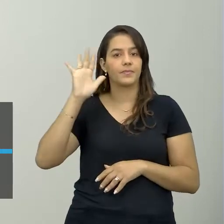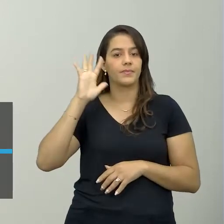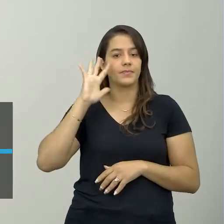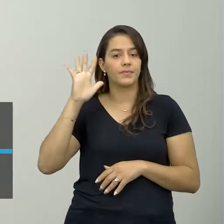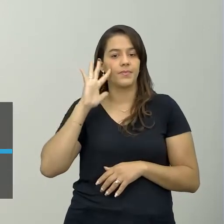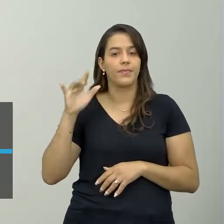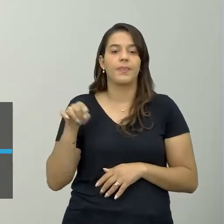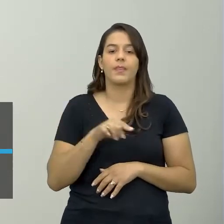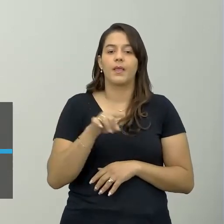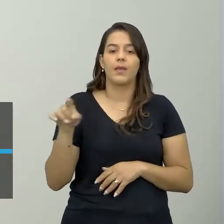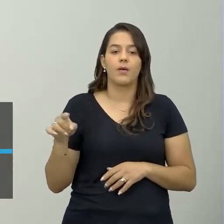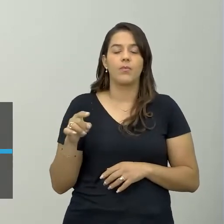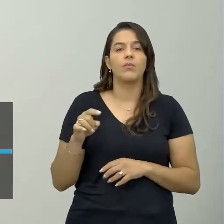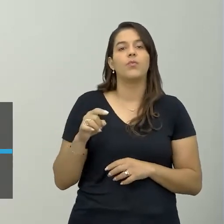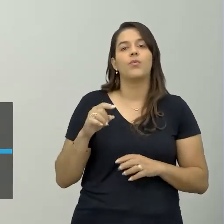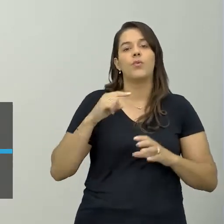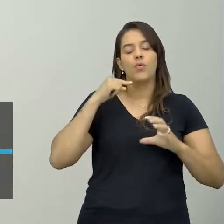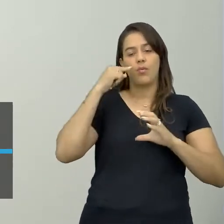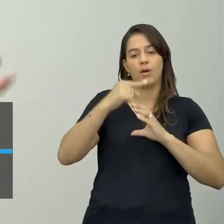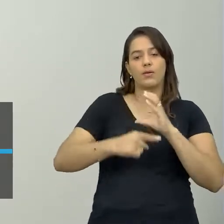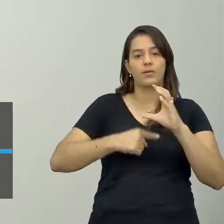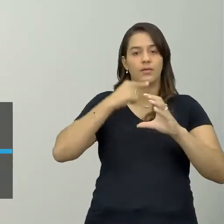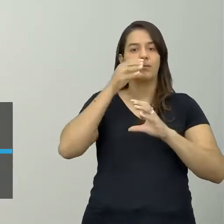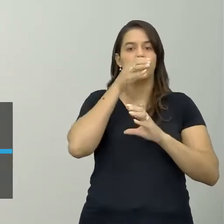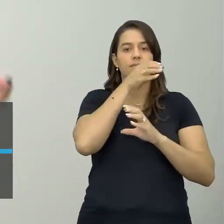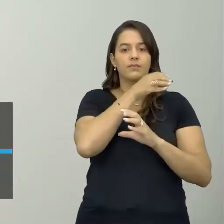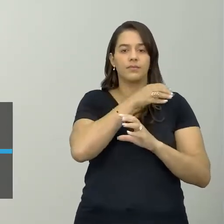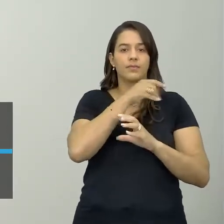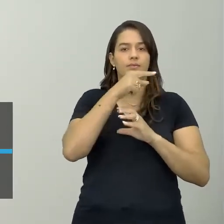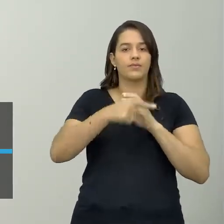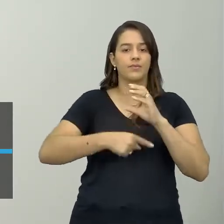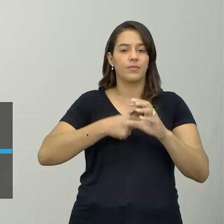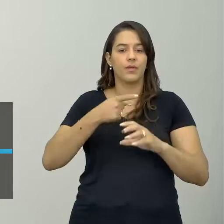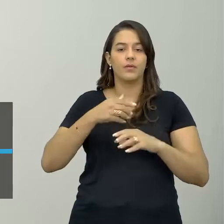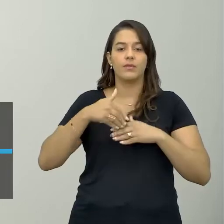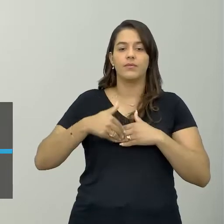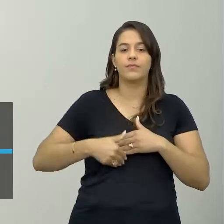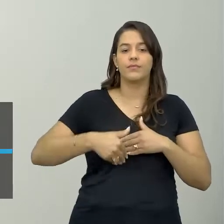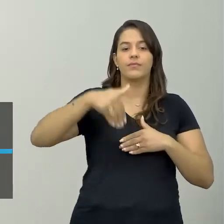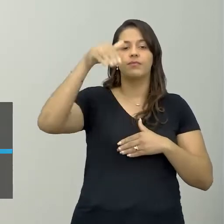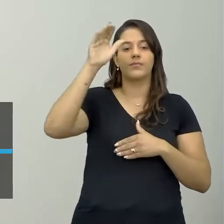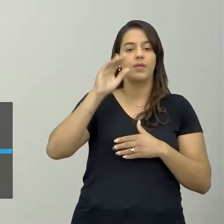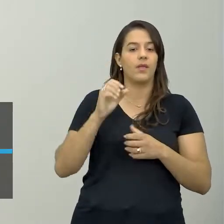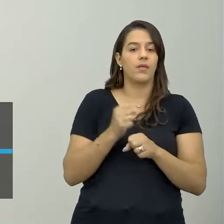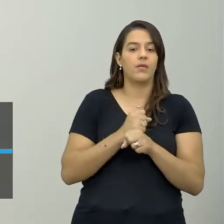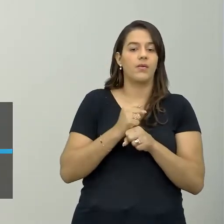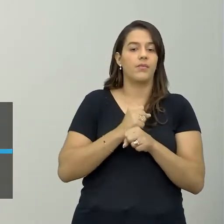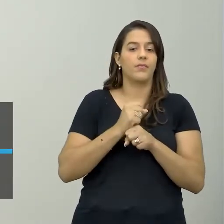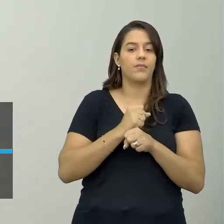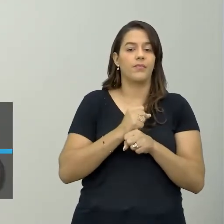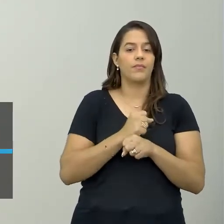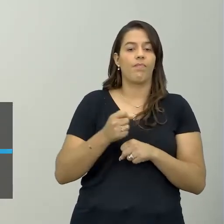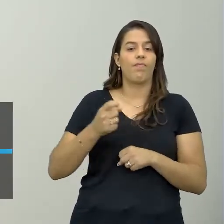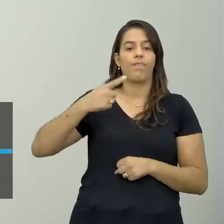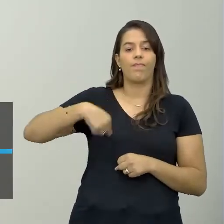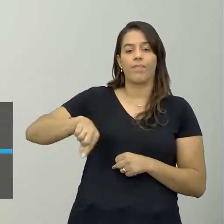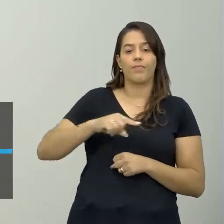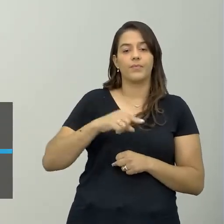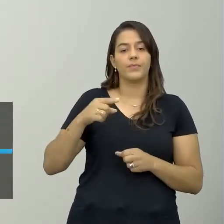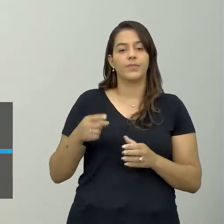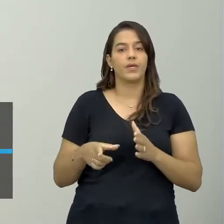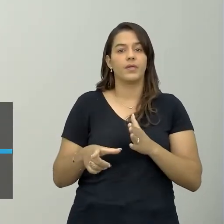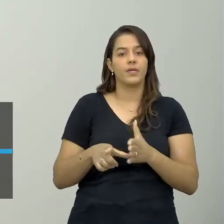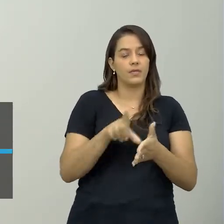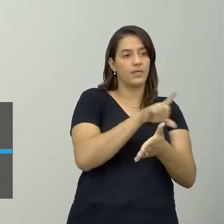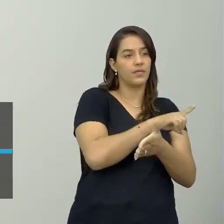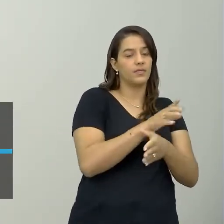pensando, por exemplo, efeito estufa, né? O aquecimento global. Mas ele ia acontecer. Daqui muito tempo. A gente está justamente adiantando